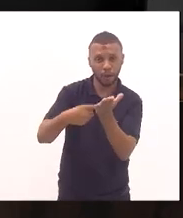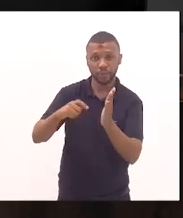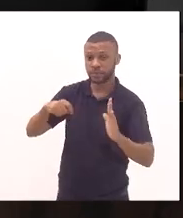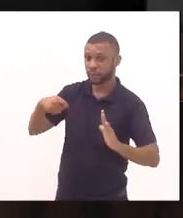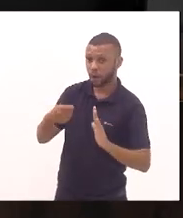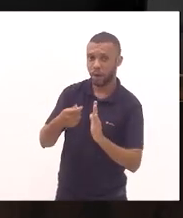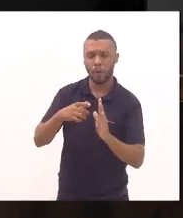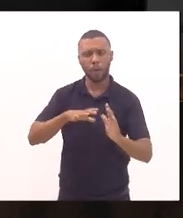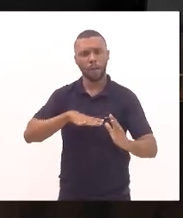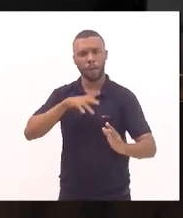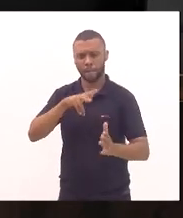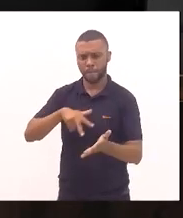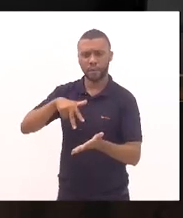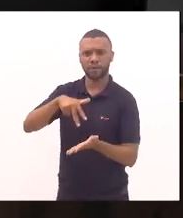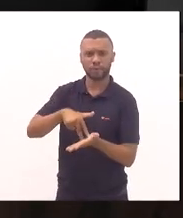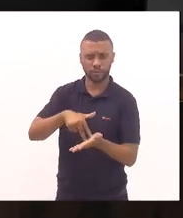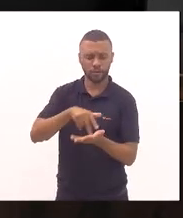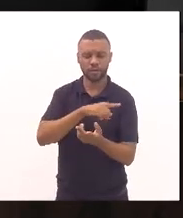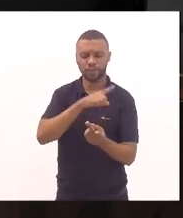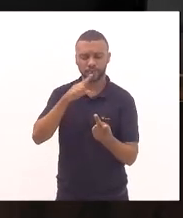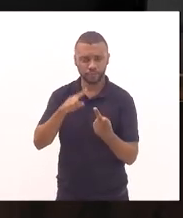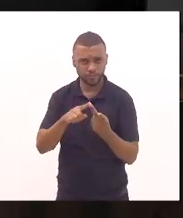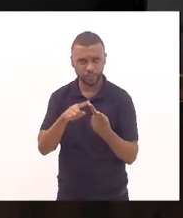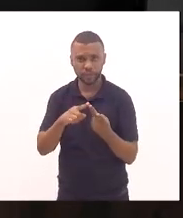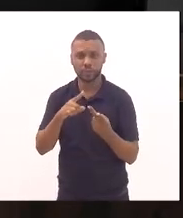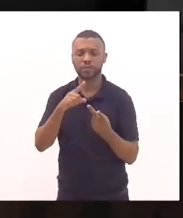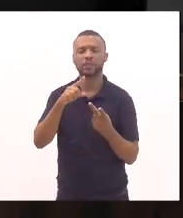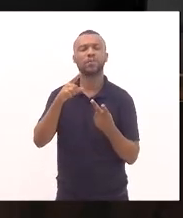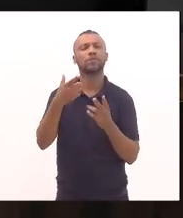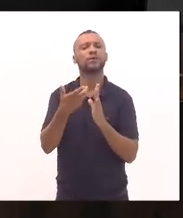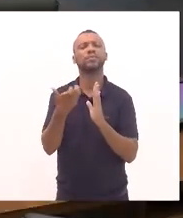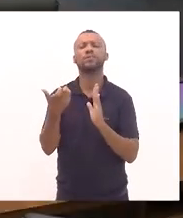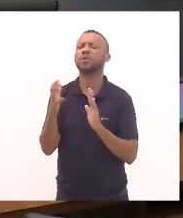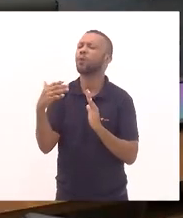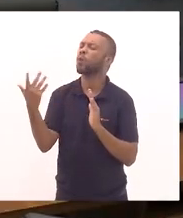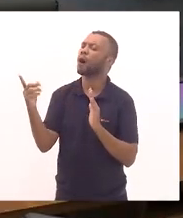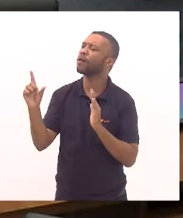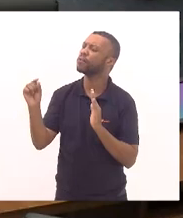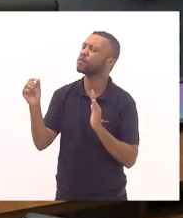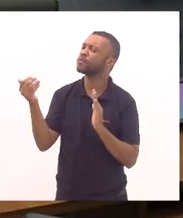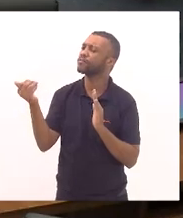vi que não tem. E aquele segundo destaque, deputado Renato?